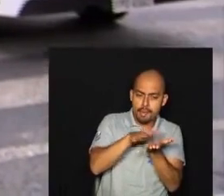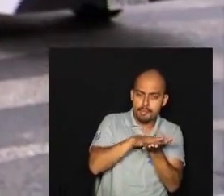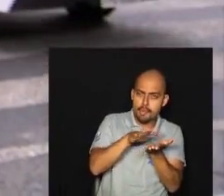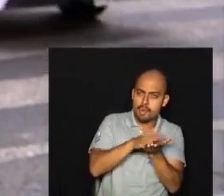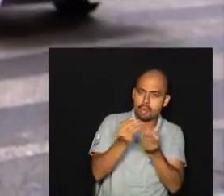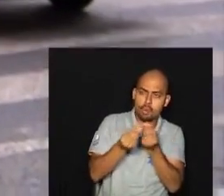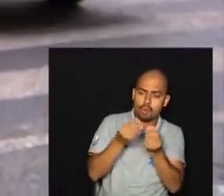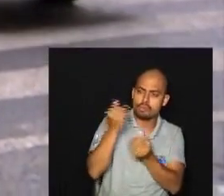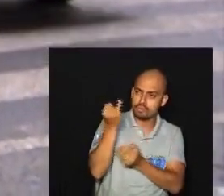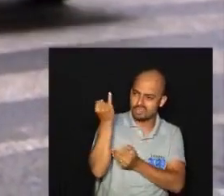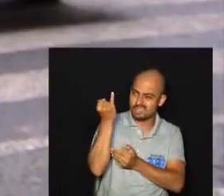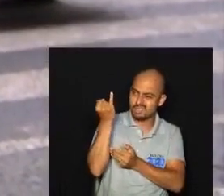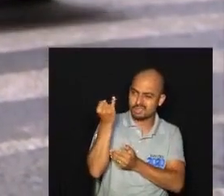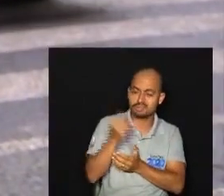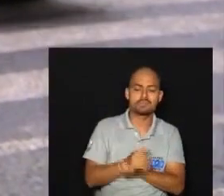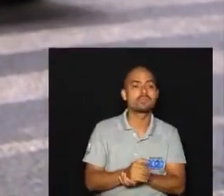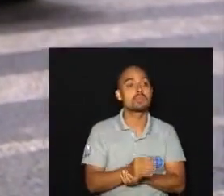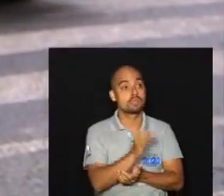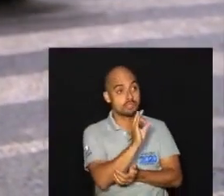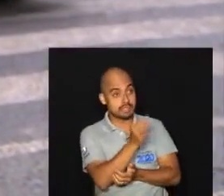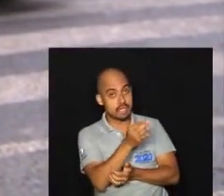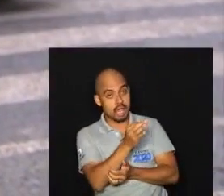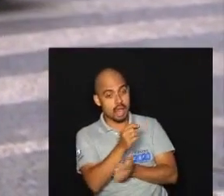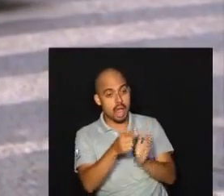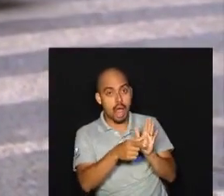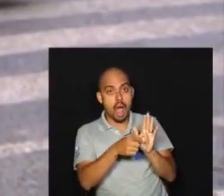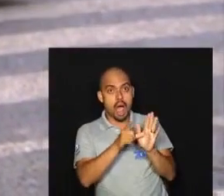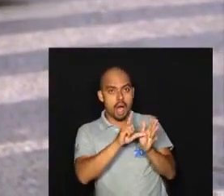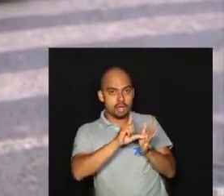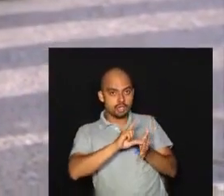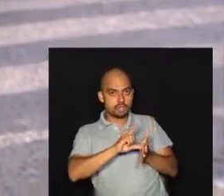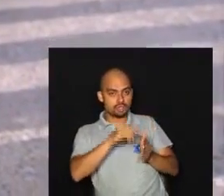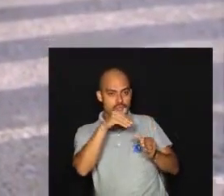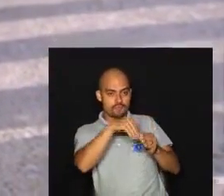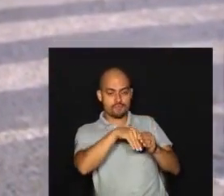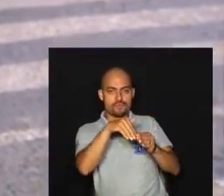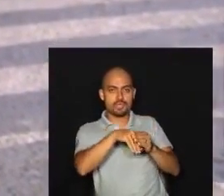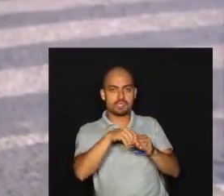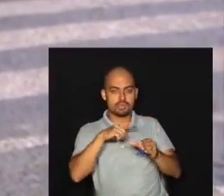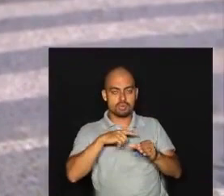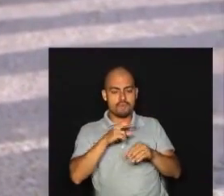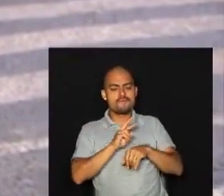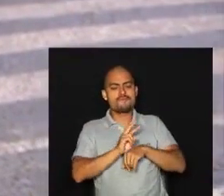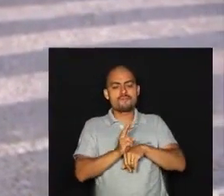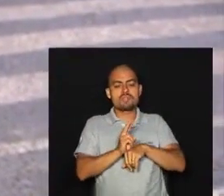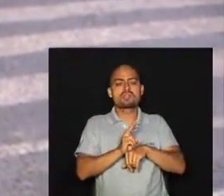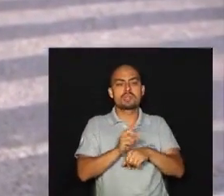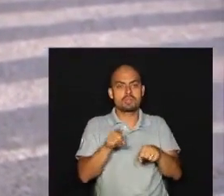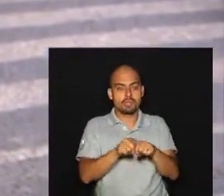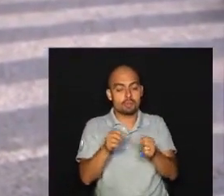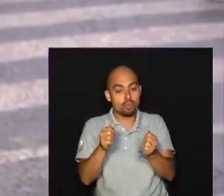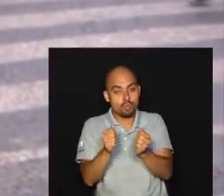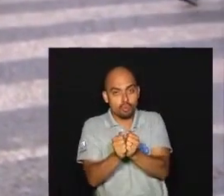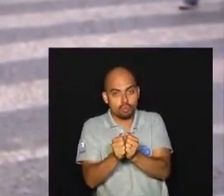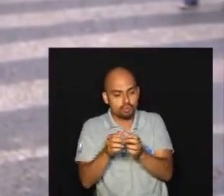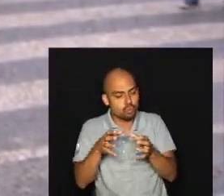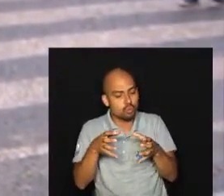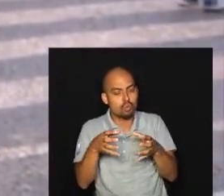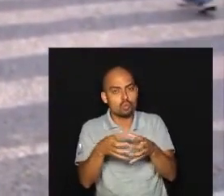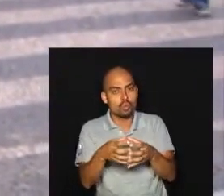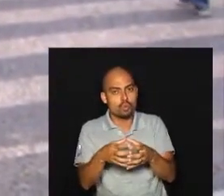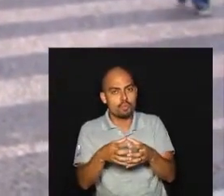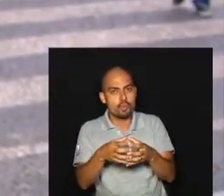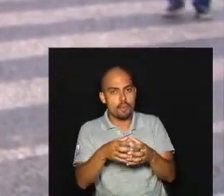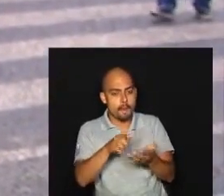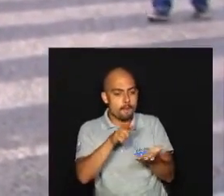A zerésima ela é impressa pelos mesários antes de iniciar a votação, com a presença de fiscais de partido, para justamente